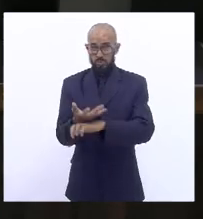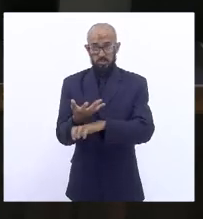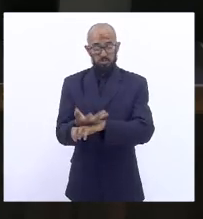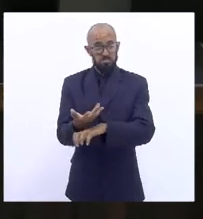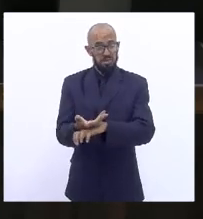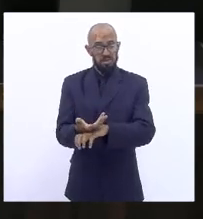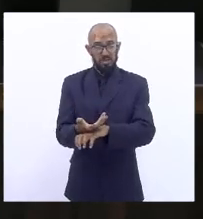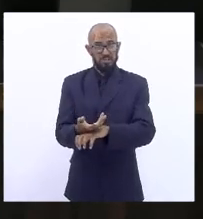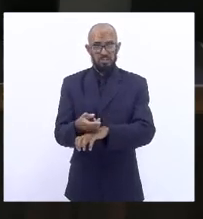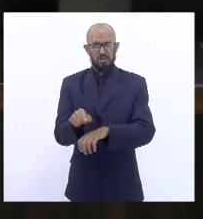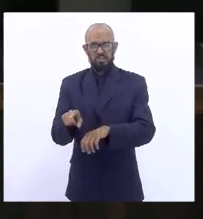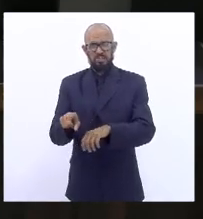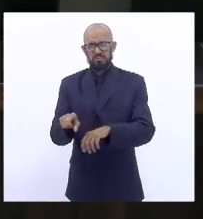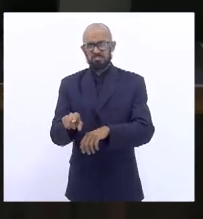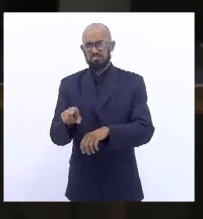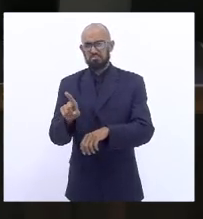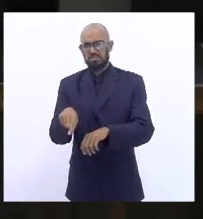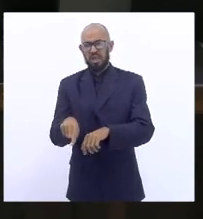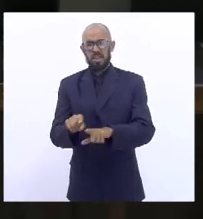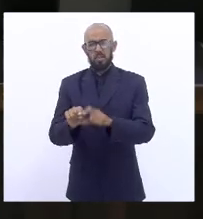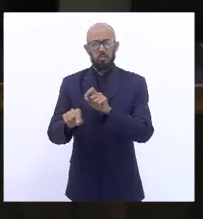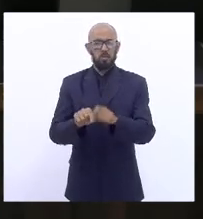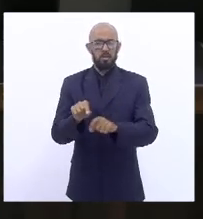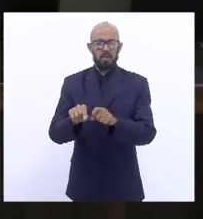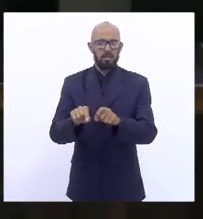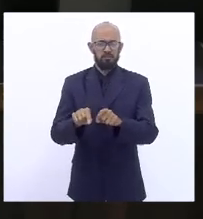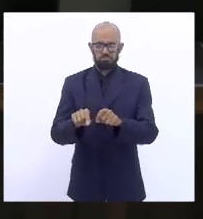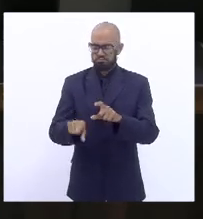curriculares serão, digamos assim,